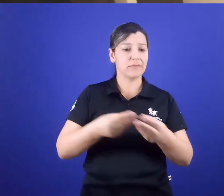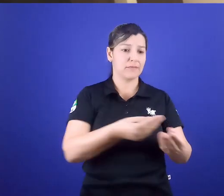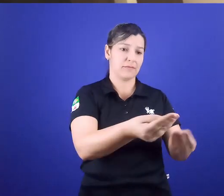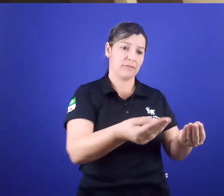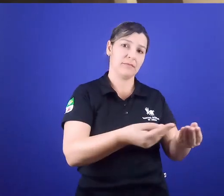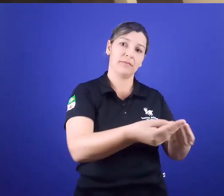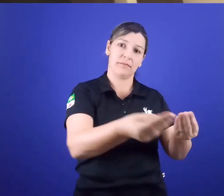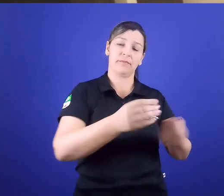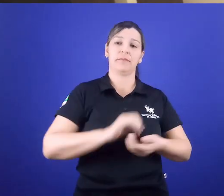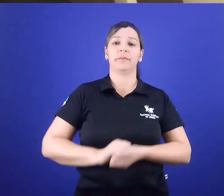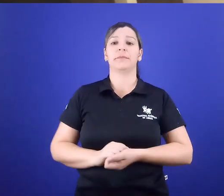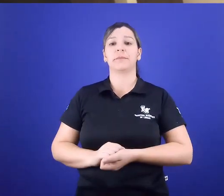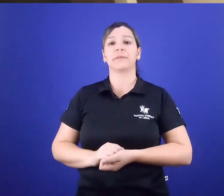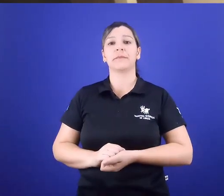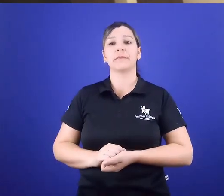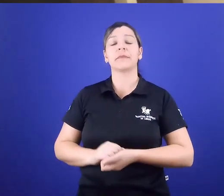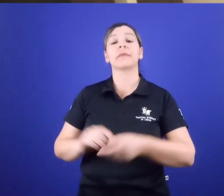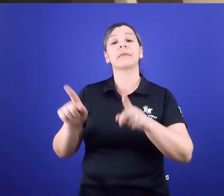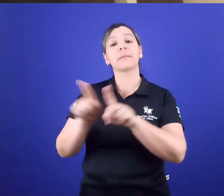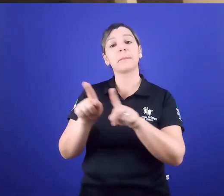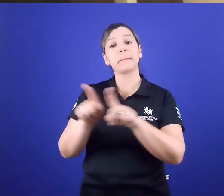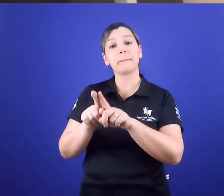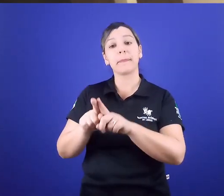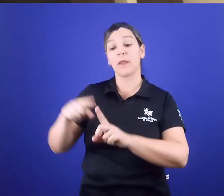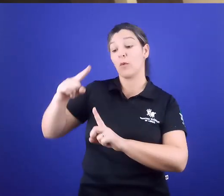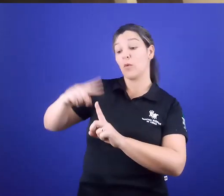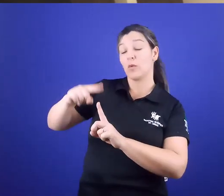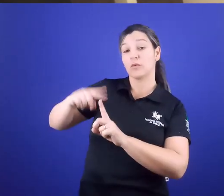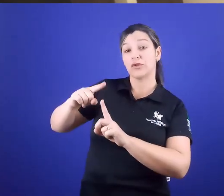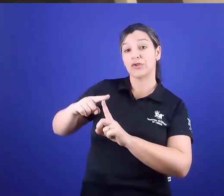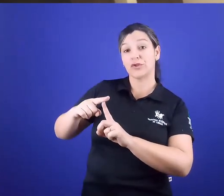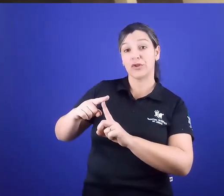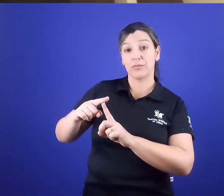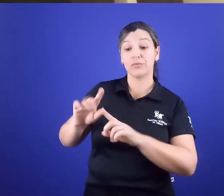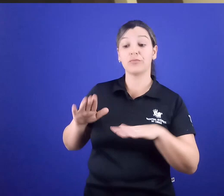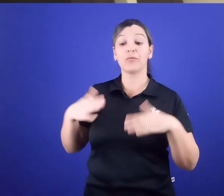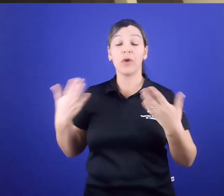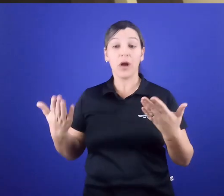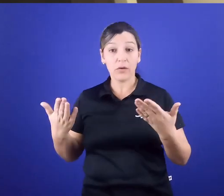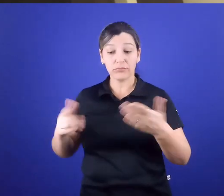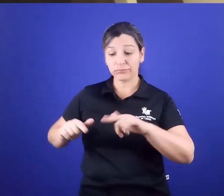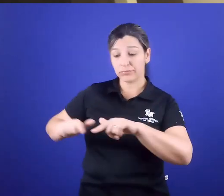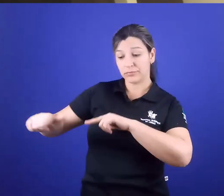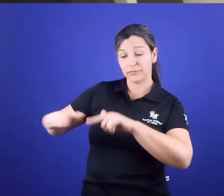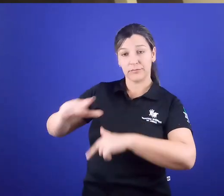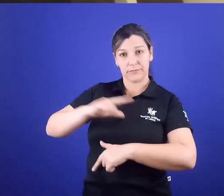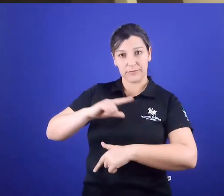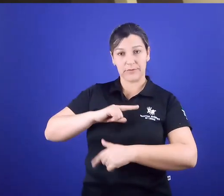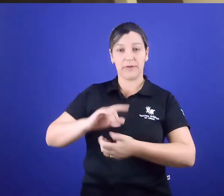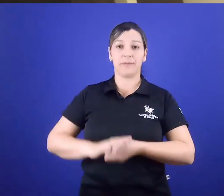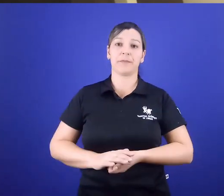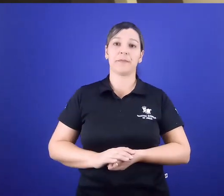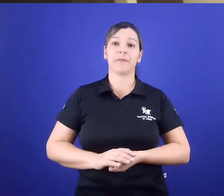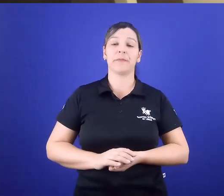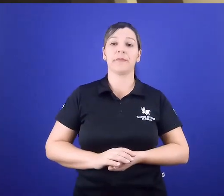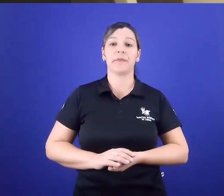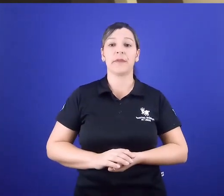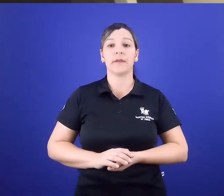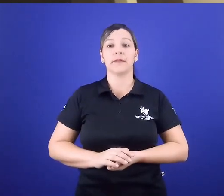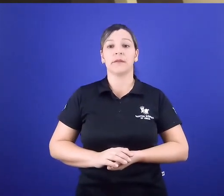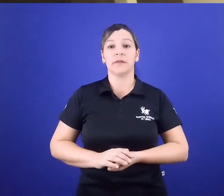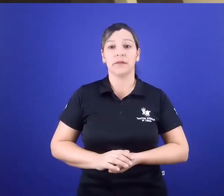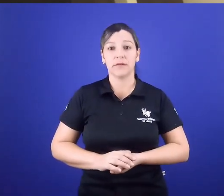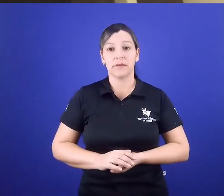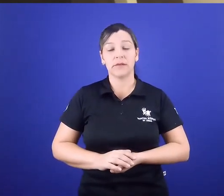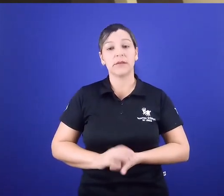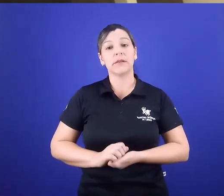prato. O tipo de serviço também vai influenciar no que você vai servir. Por exemplo, se